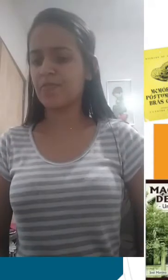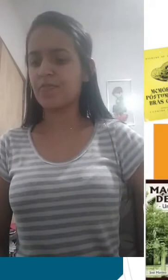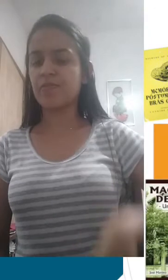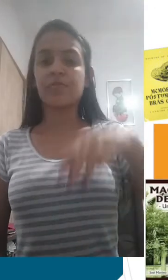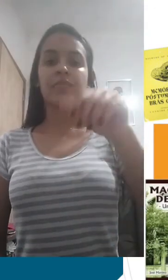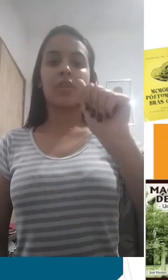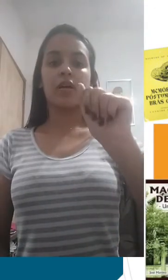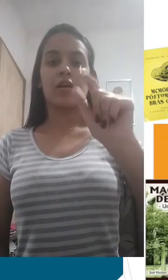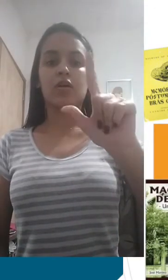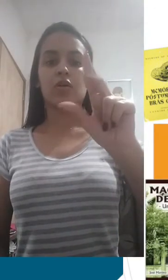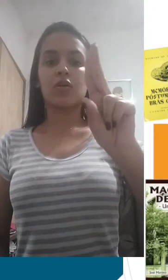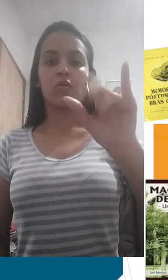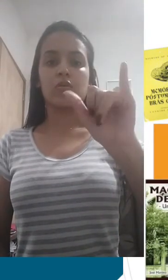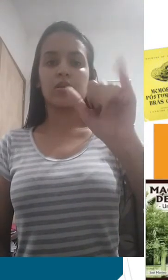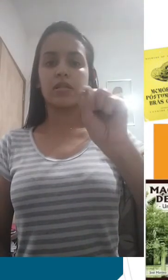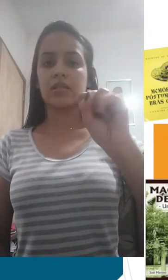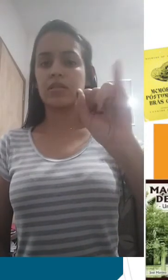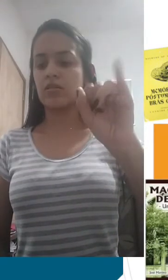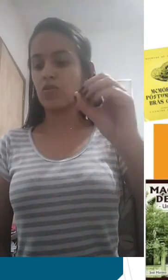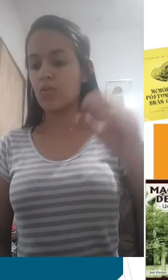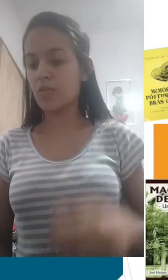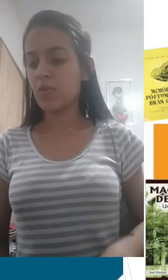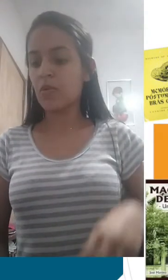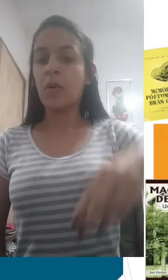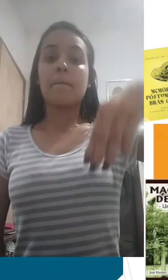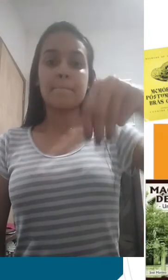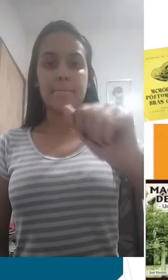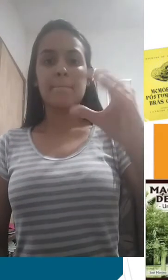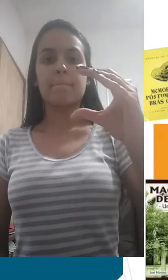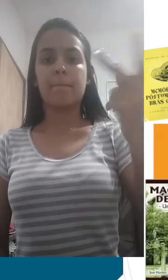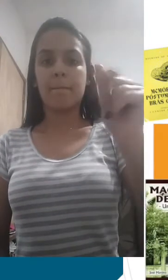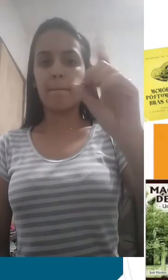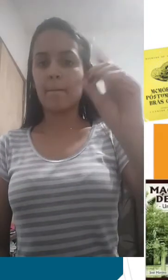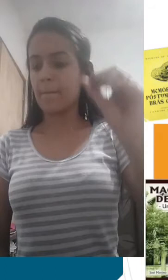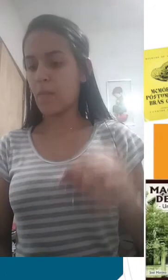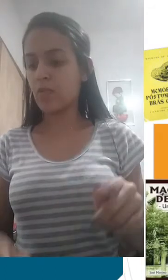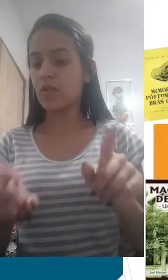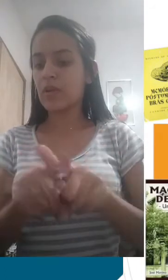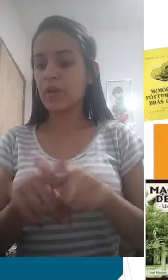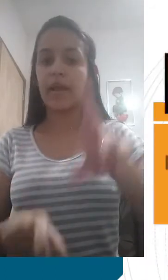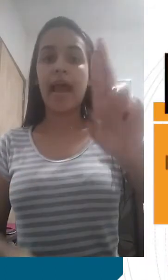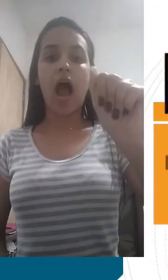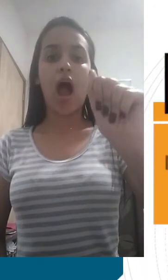Azevedo, o carioca Machado de Assis e o angrense Raul Pompeia.